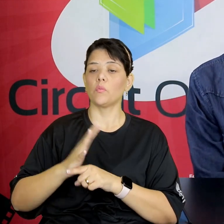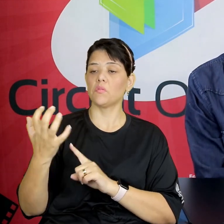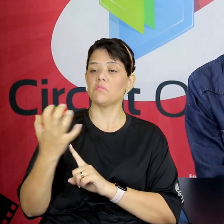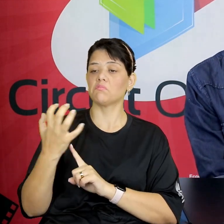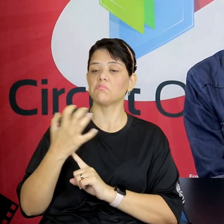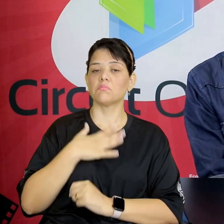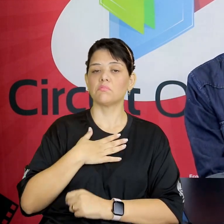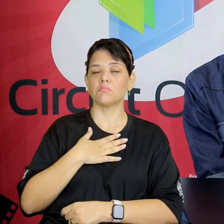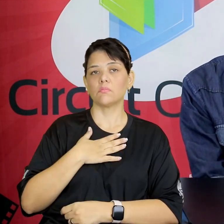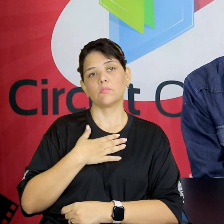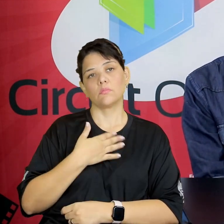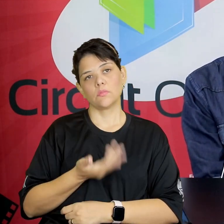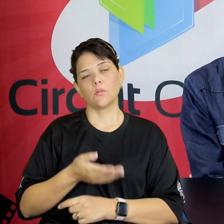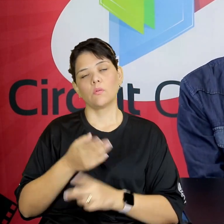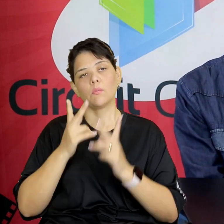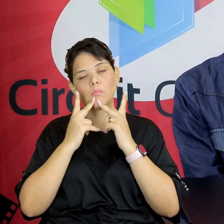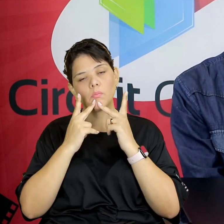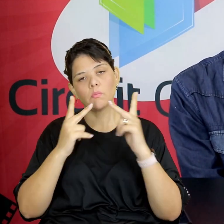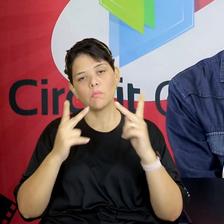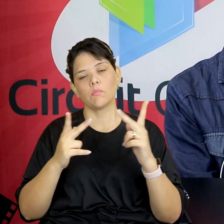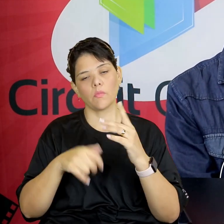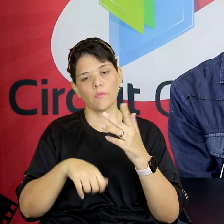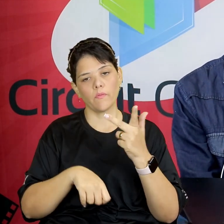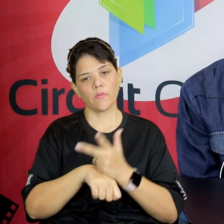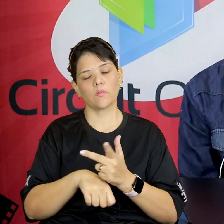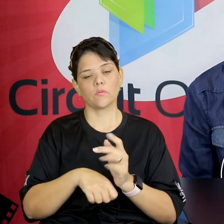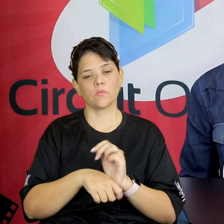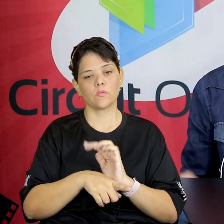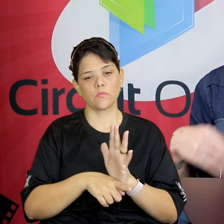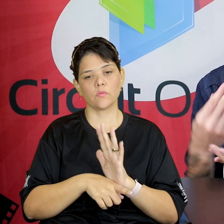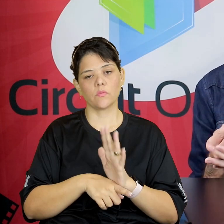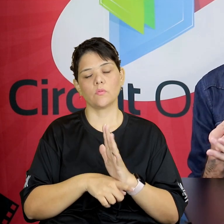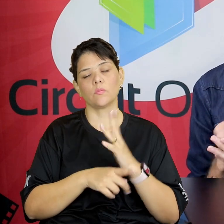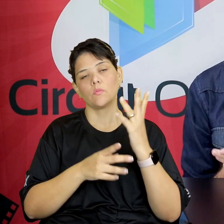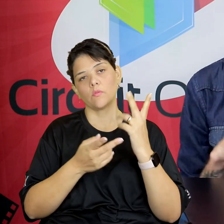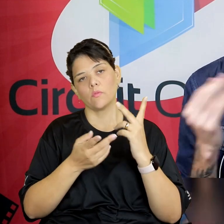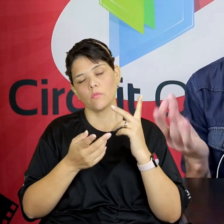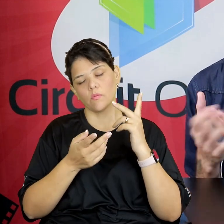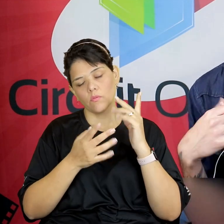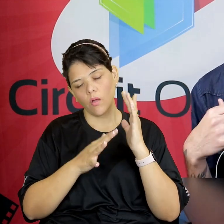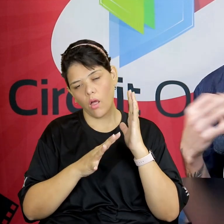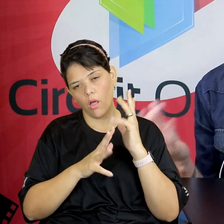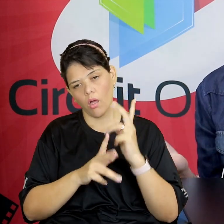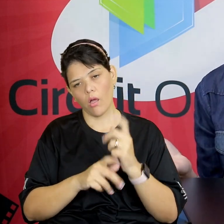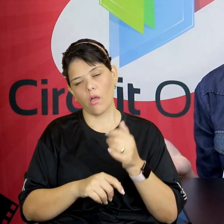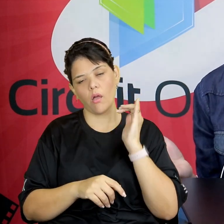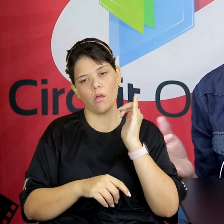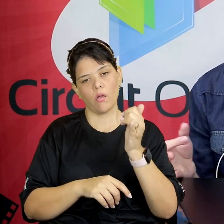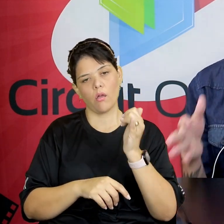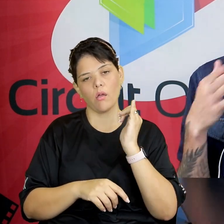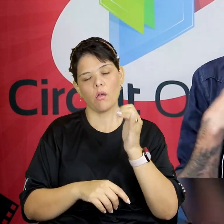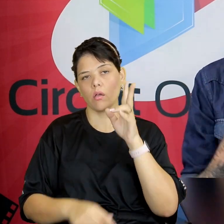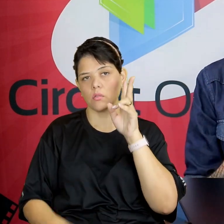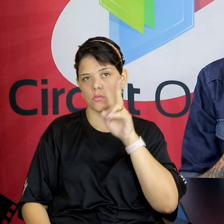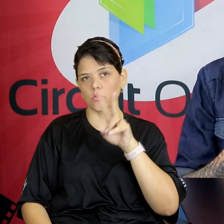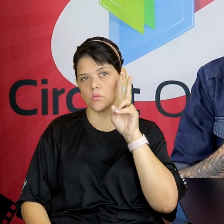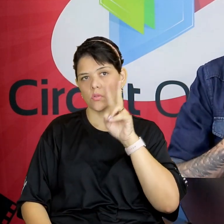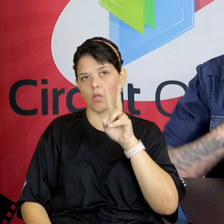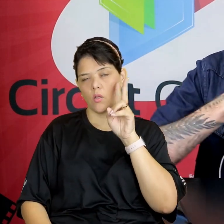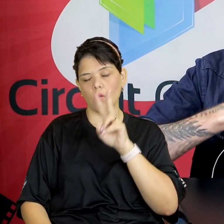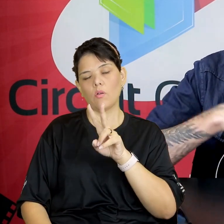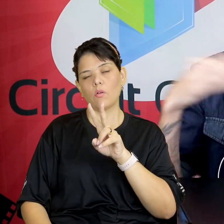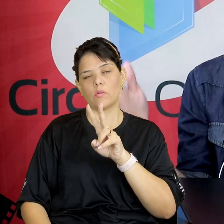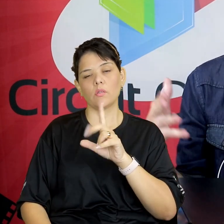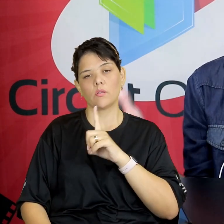isso. Filmes, propagandas, vídeos, eles contam histórias, eles têm objetivos. A gente não só grava um vídeo por gravar. Mesmo se a gente